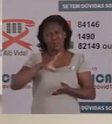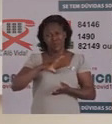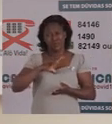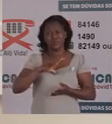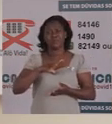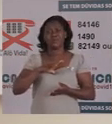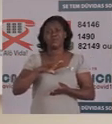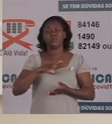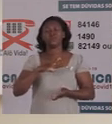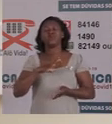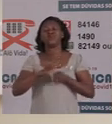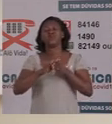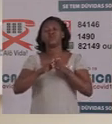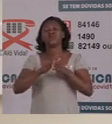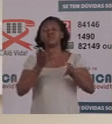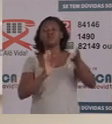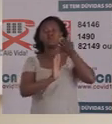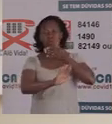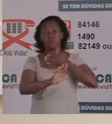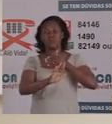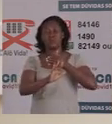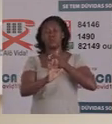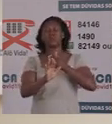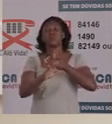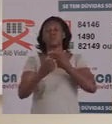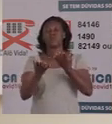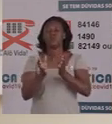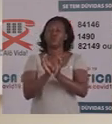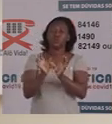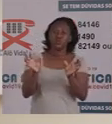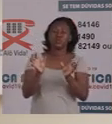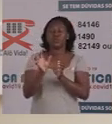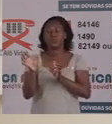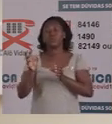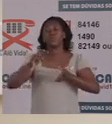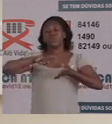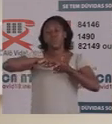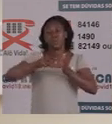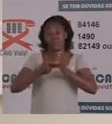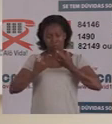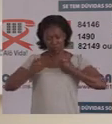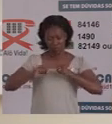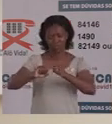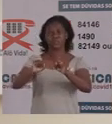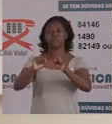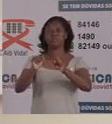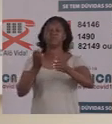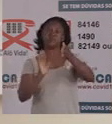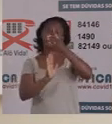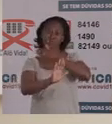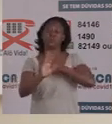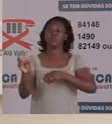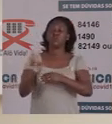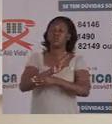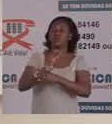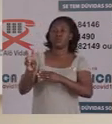de prevenção para o bloqueio da cadeia de transmissão. Foi implementado um plano de ações corretivas de prevenção e controle de infecções, na